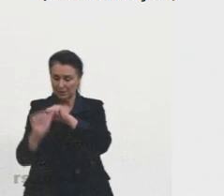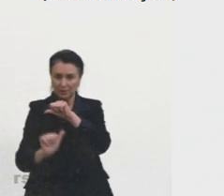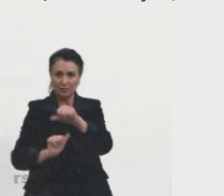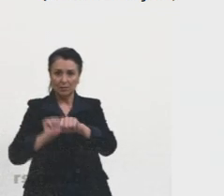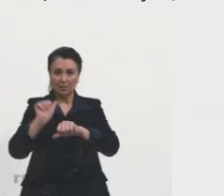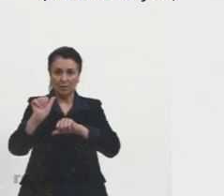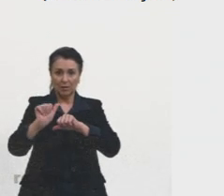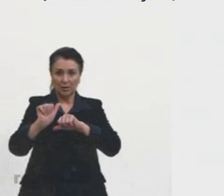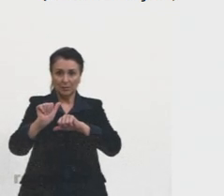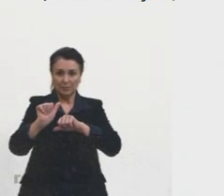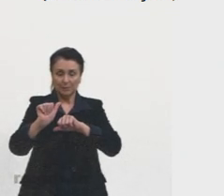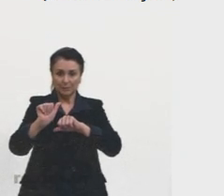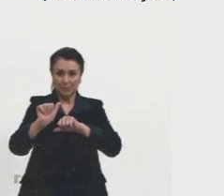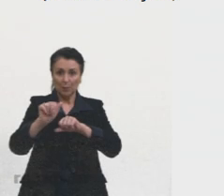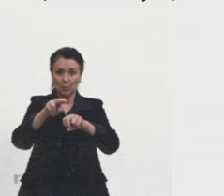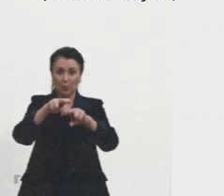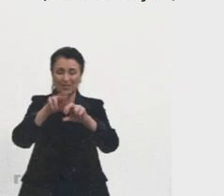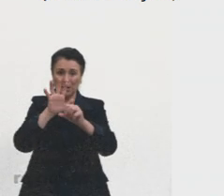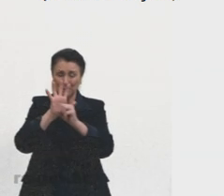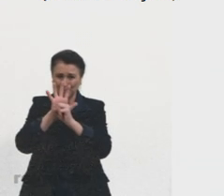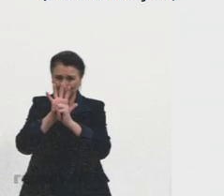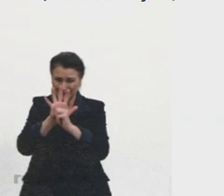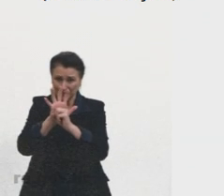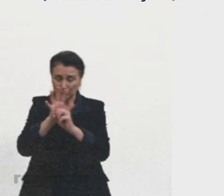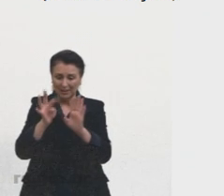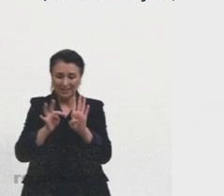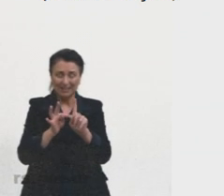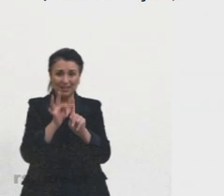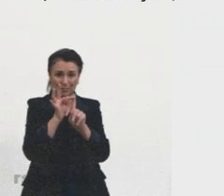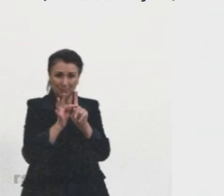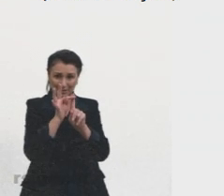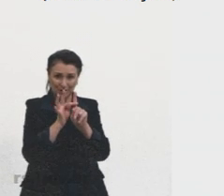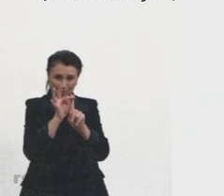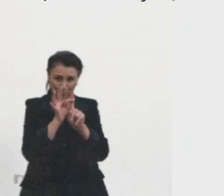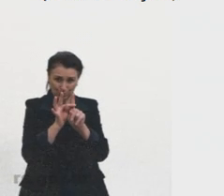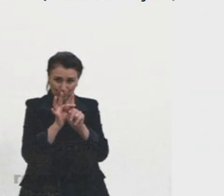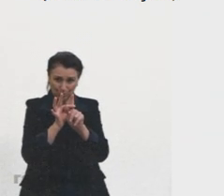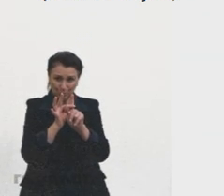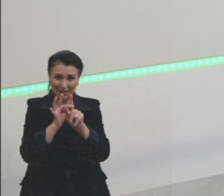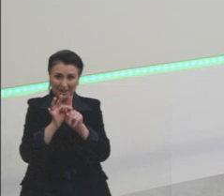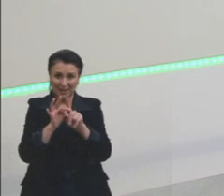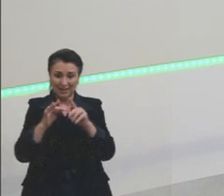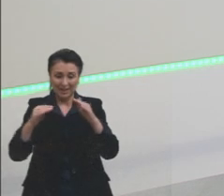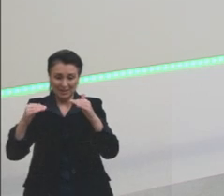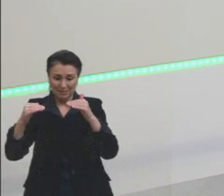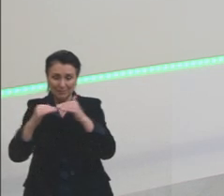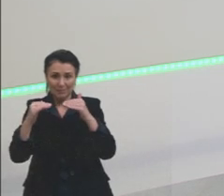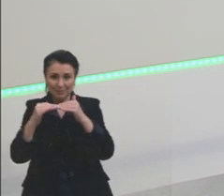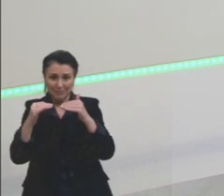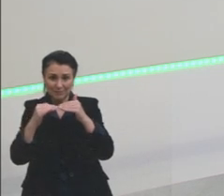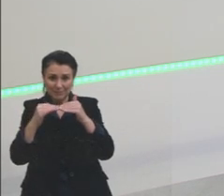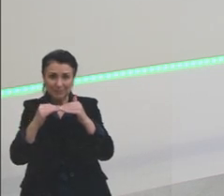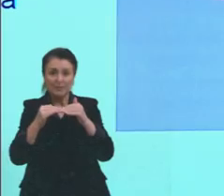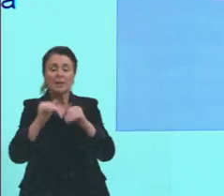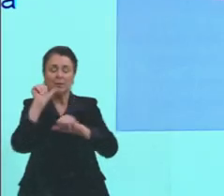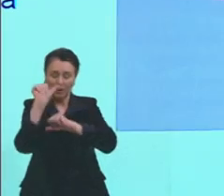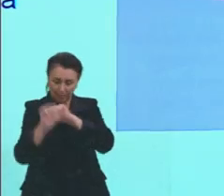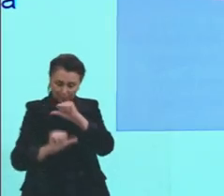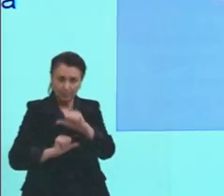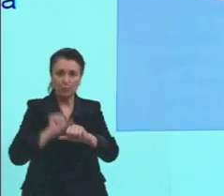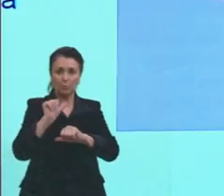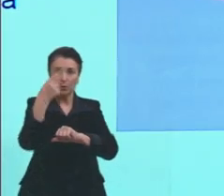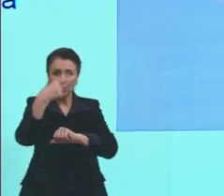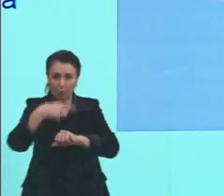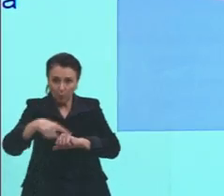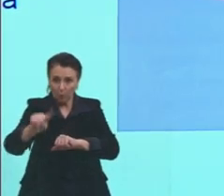ela vai através de pressão e temperatura muito fortes né entre essas placas ela vai sofrer metamorfismo então vai